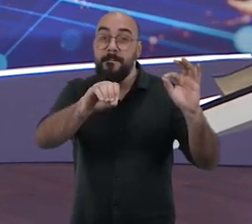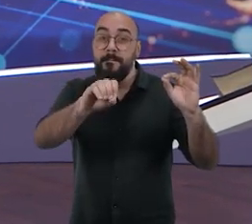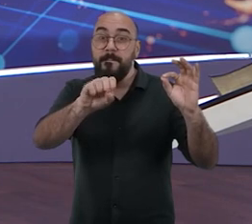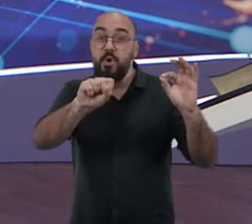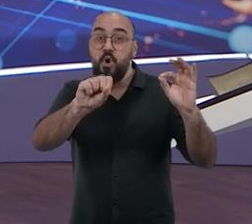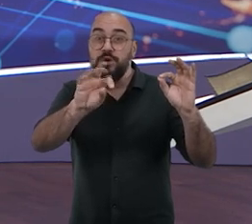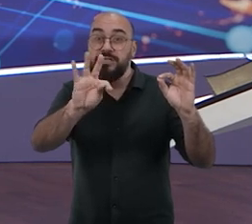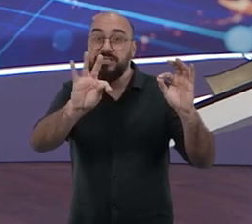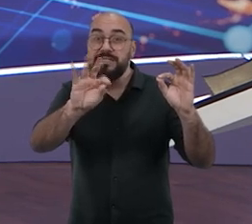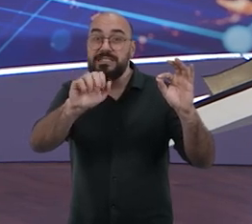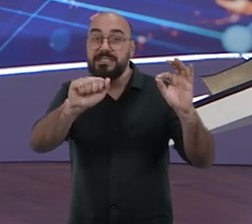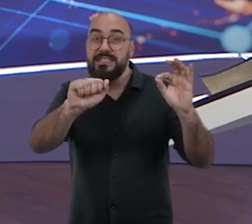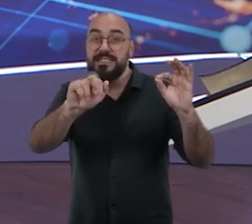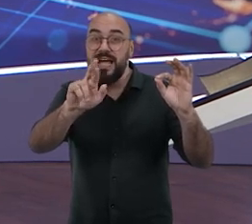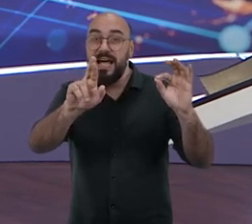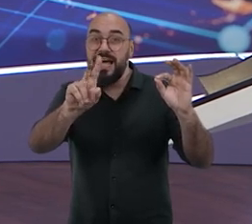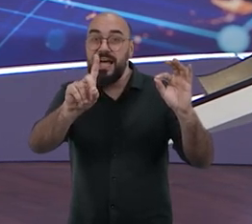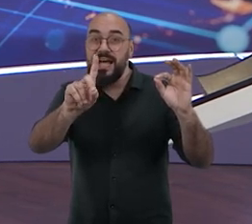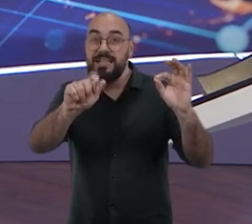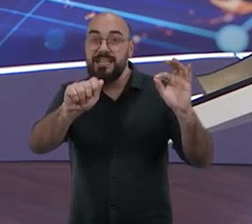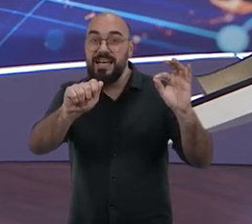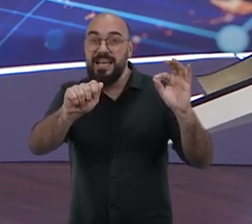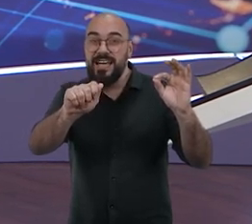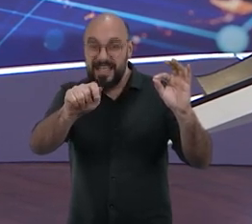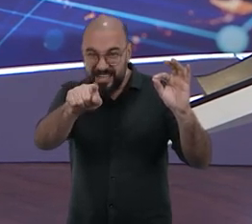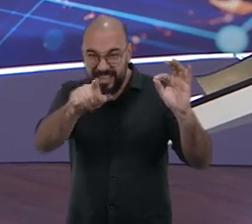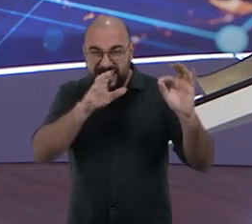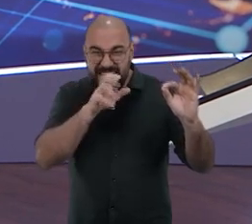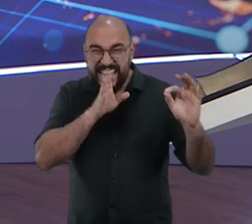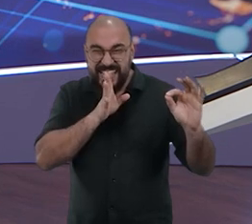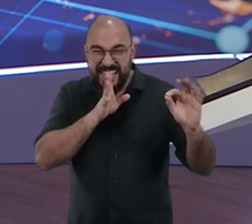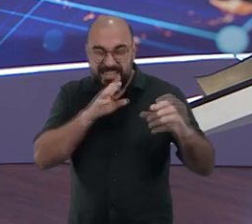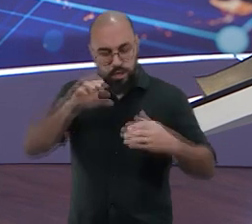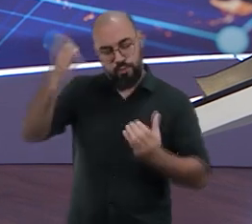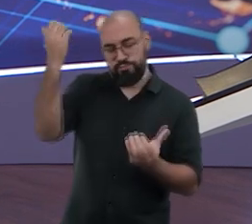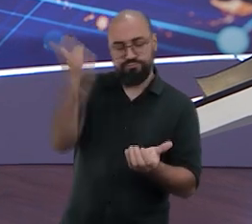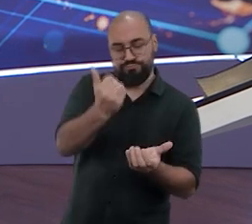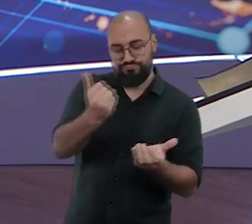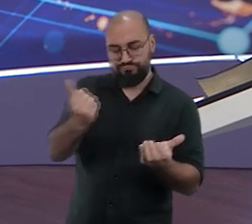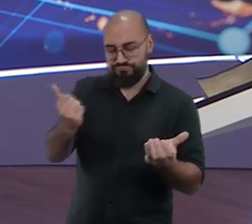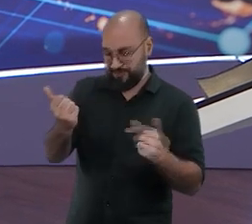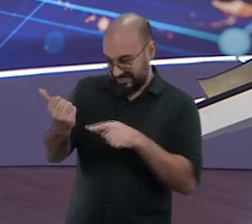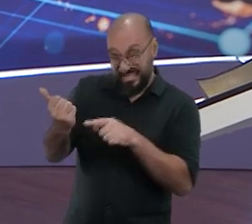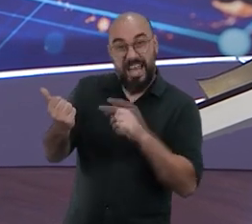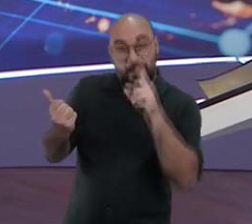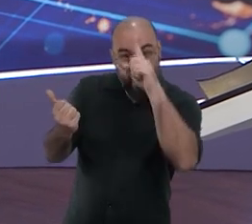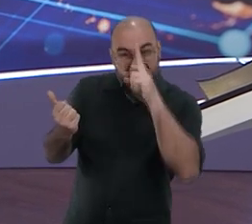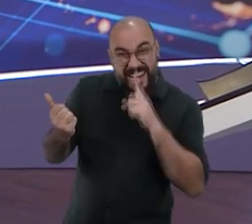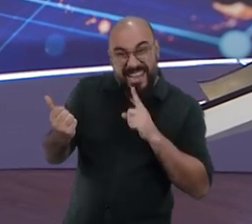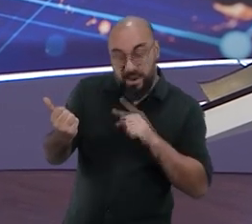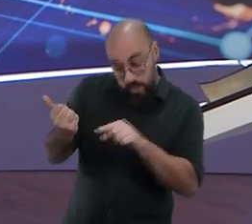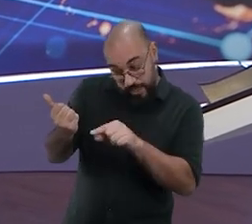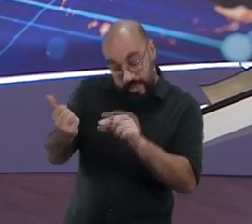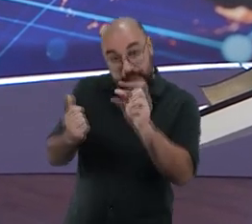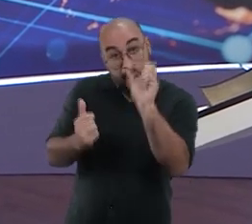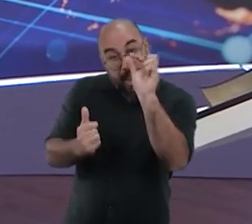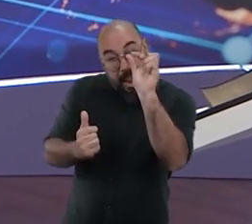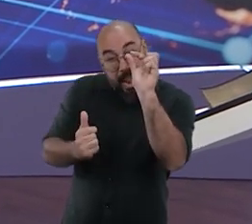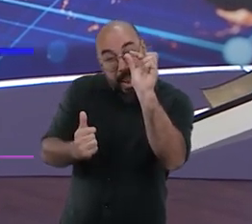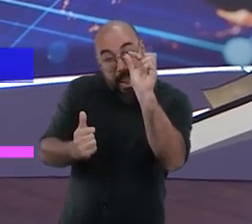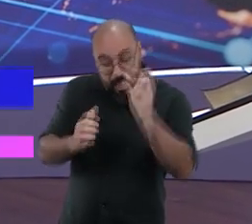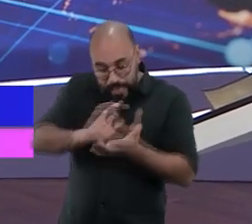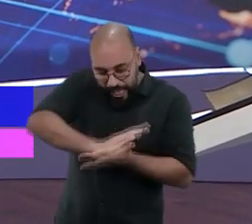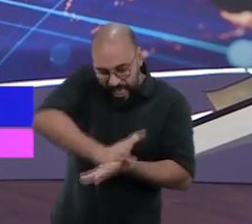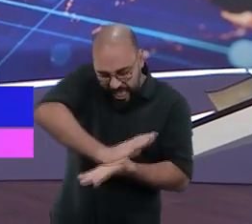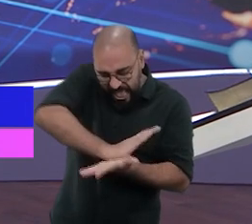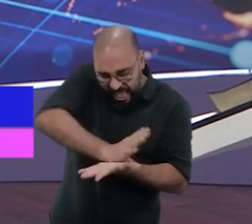fé pode ser medida. A fé tem tamanho. E muitas pessoas me encontram e falam assim, pastor, como eu sei